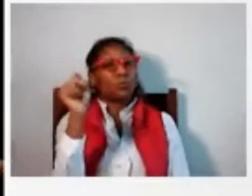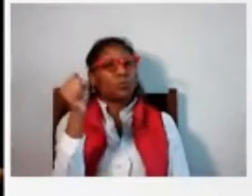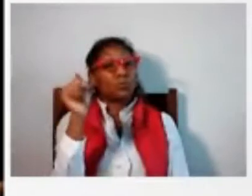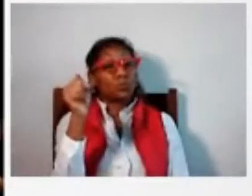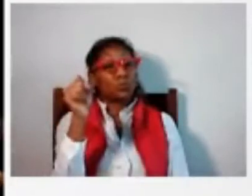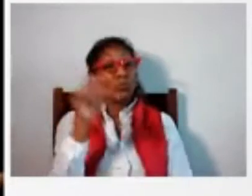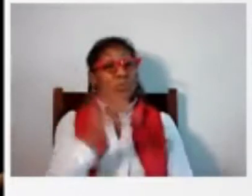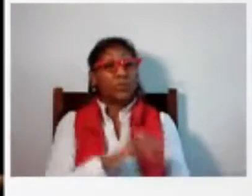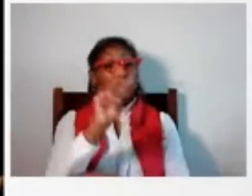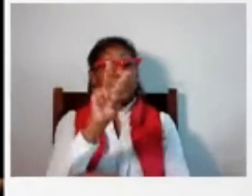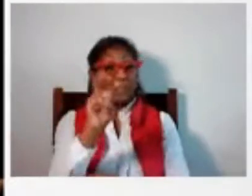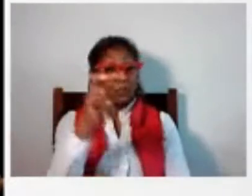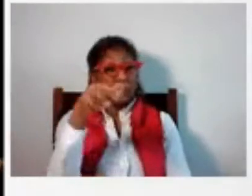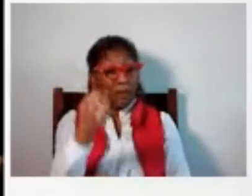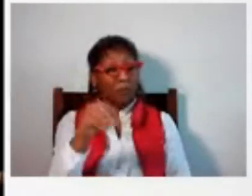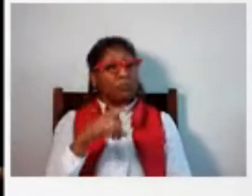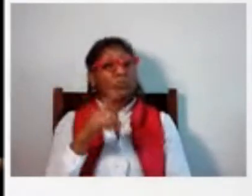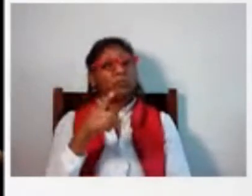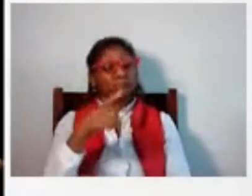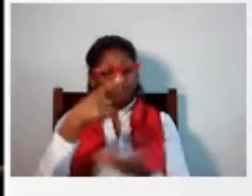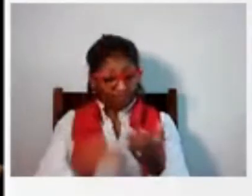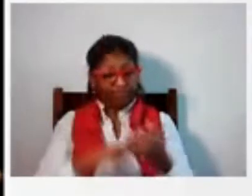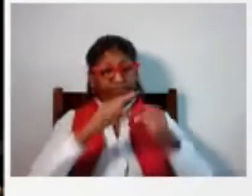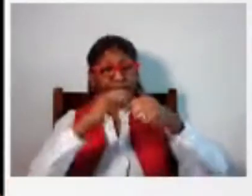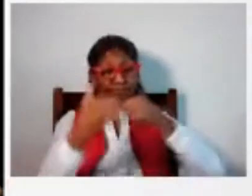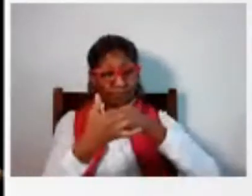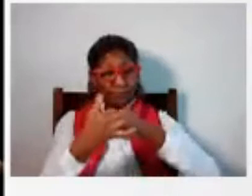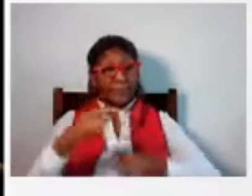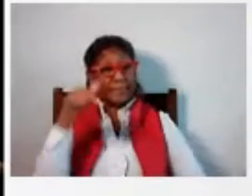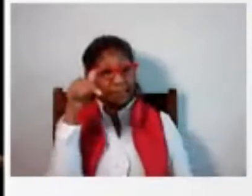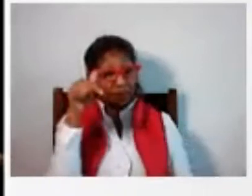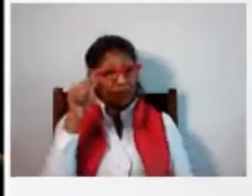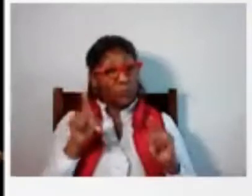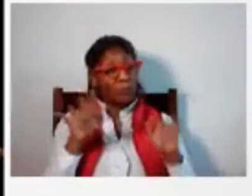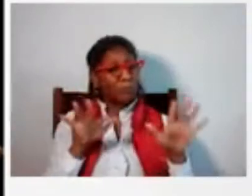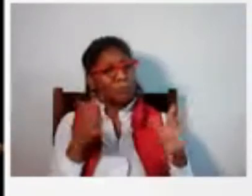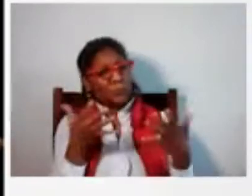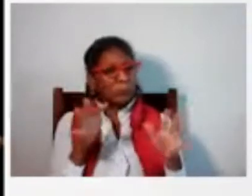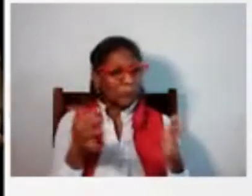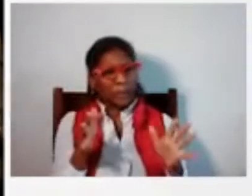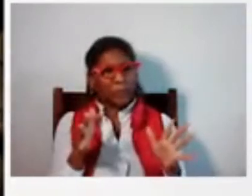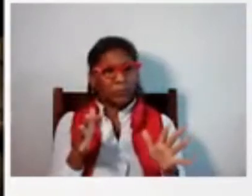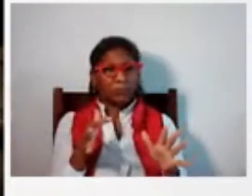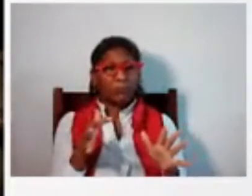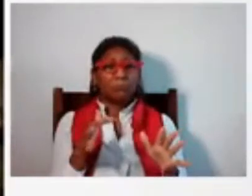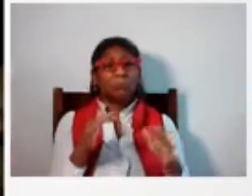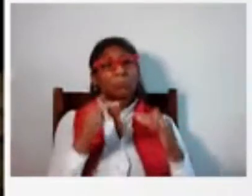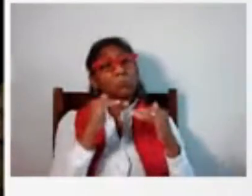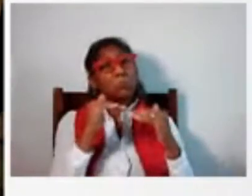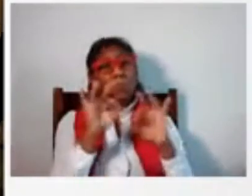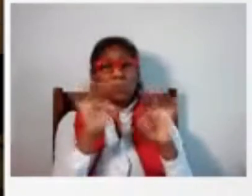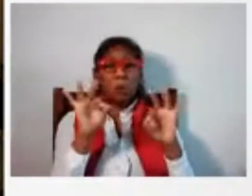dia 25 de maio, 8 confirmados para 7 suspeitos. Isso não saiu, houve um pequeno aumento, depois uma